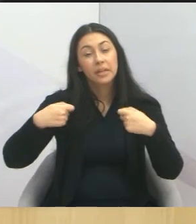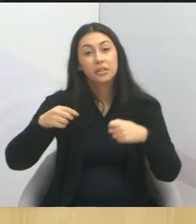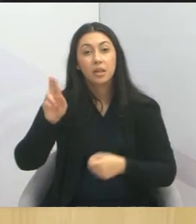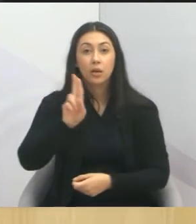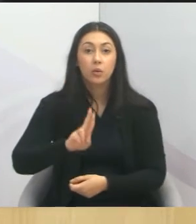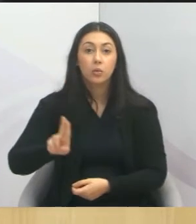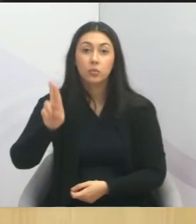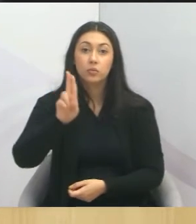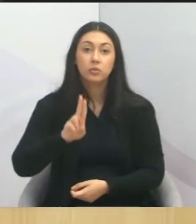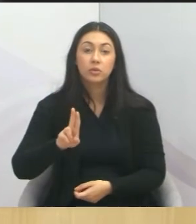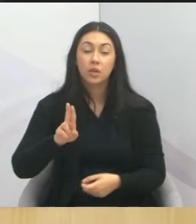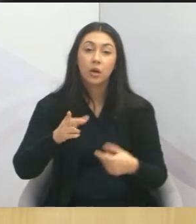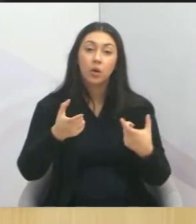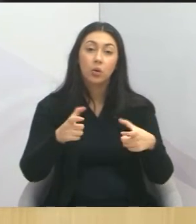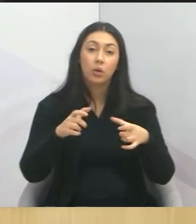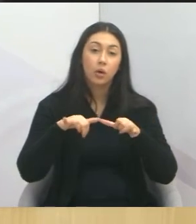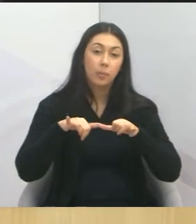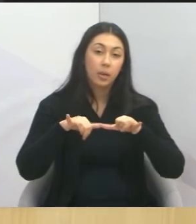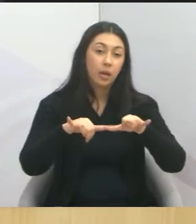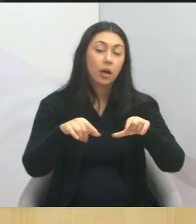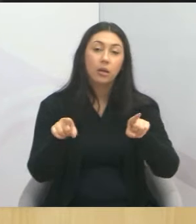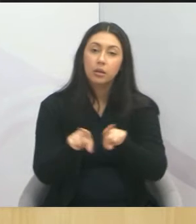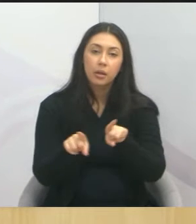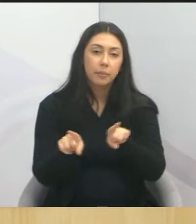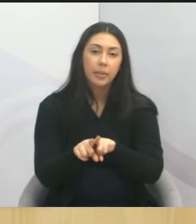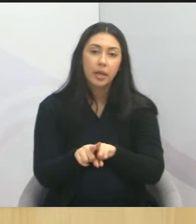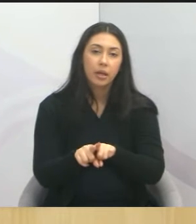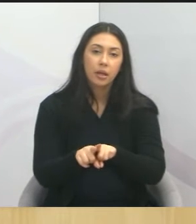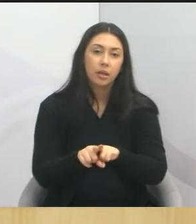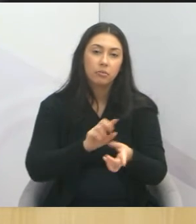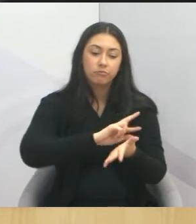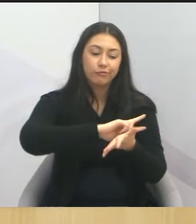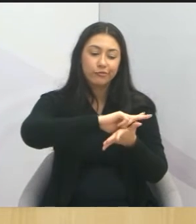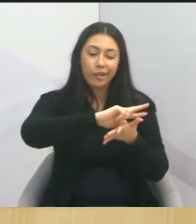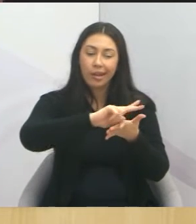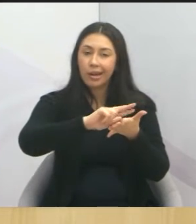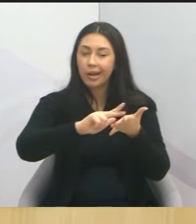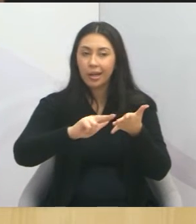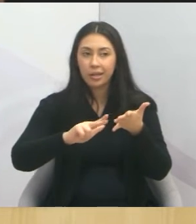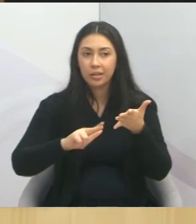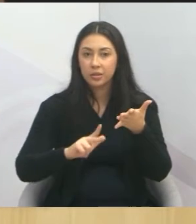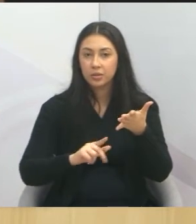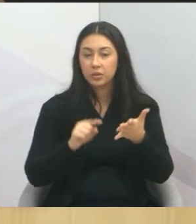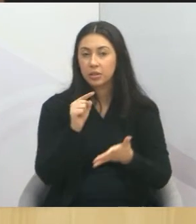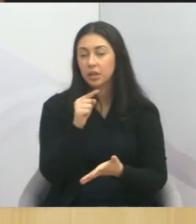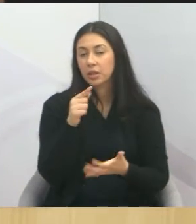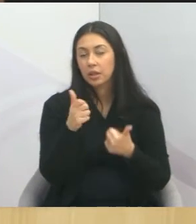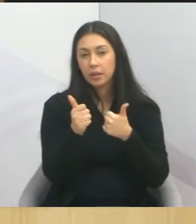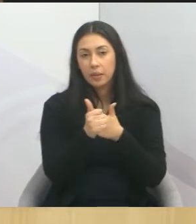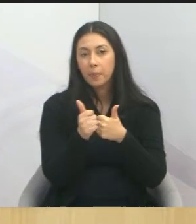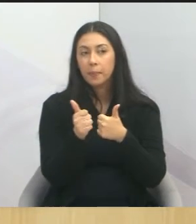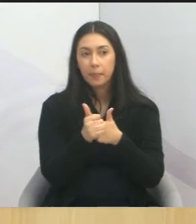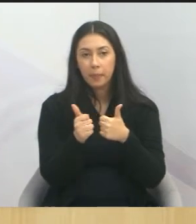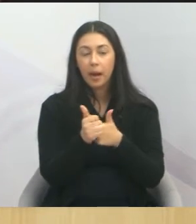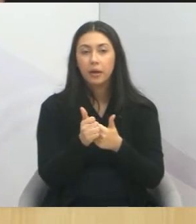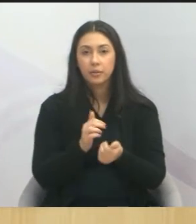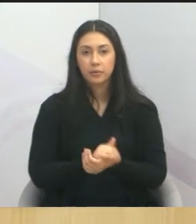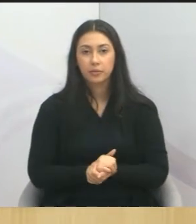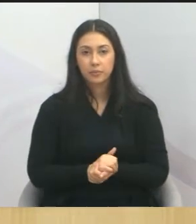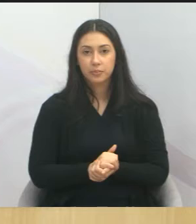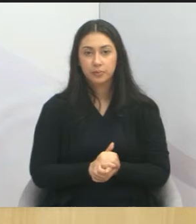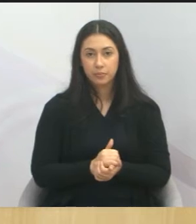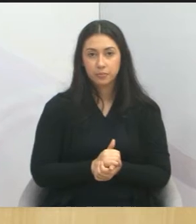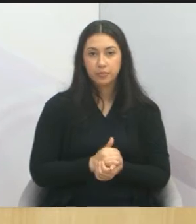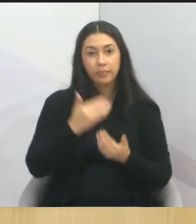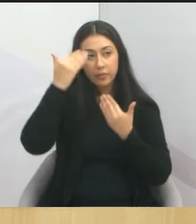utilizar aquele mercado como também laboratório e os locais ali aonde as poderão fazer suas